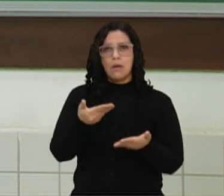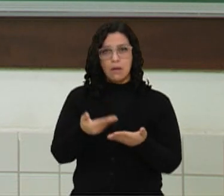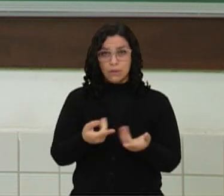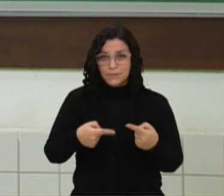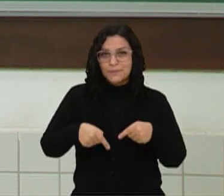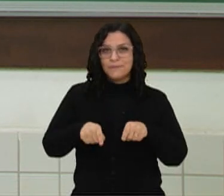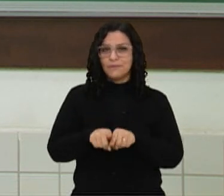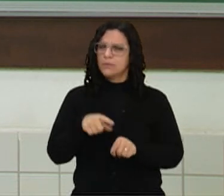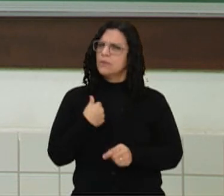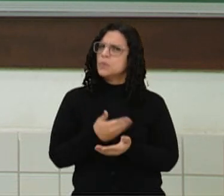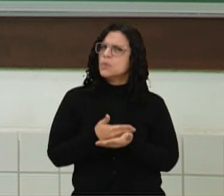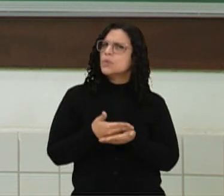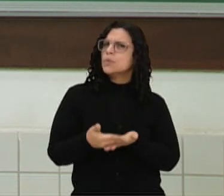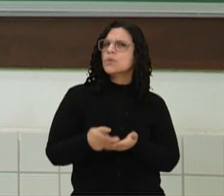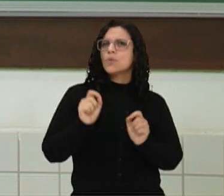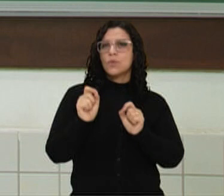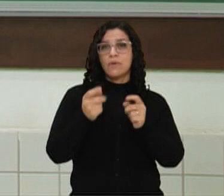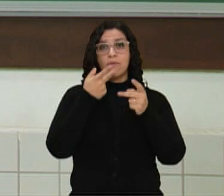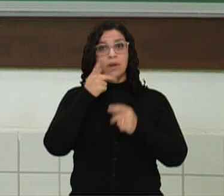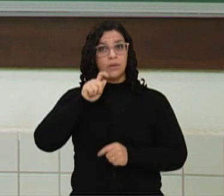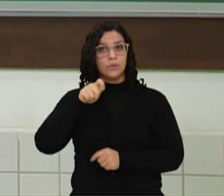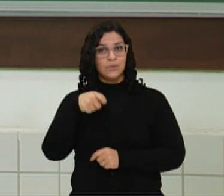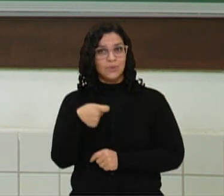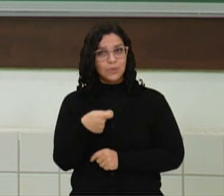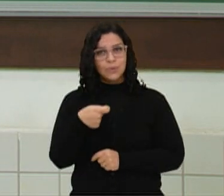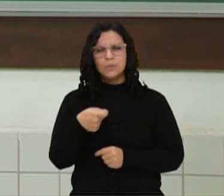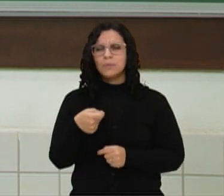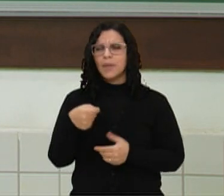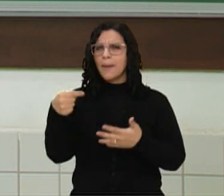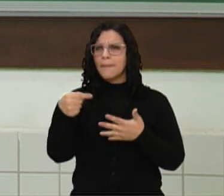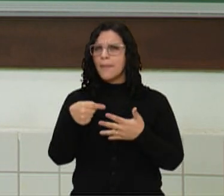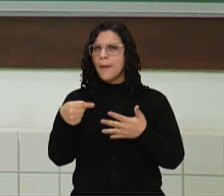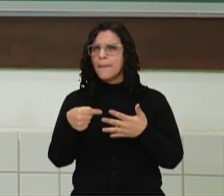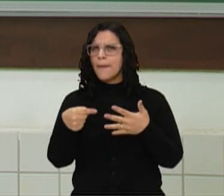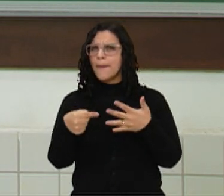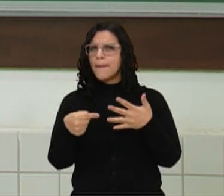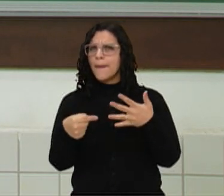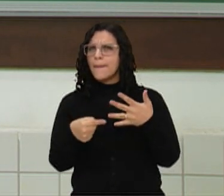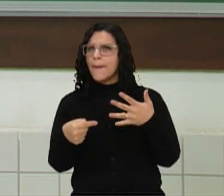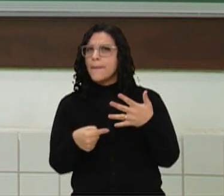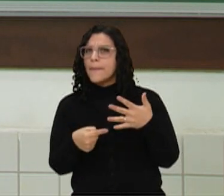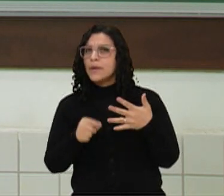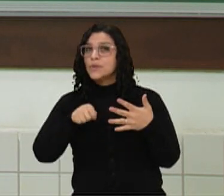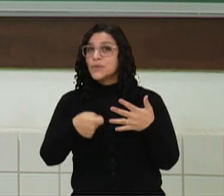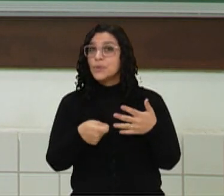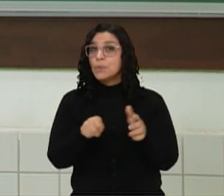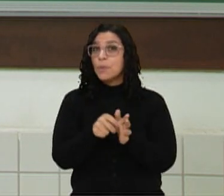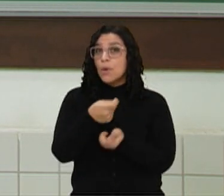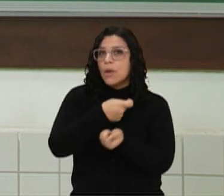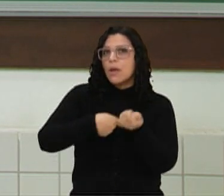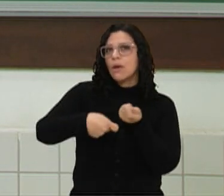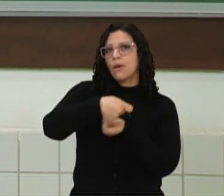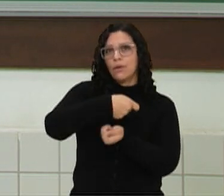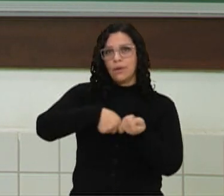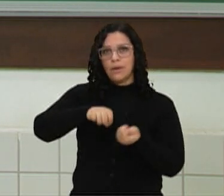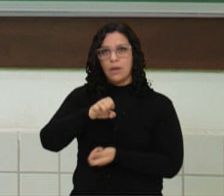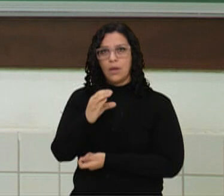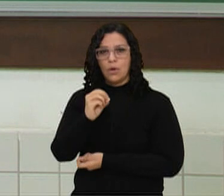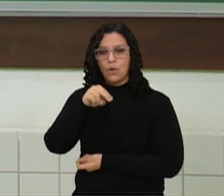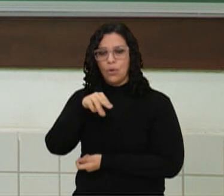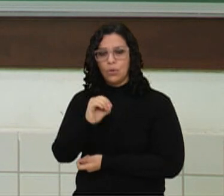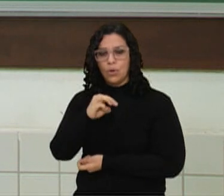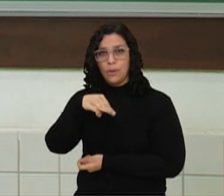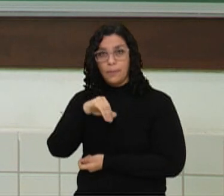e hoje a gente vai começar a tratar de alguns assuntos aí voltados para as atividades econômicas do Brasil. Então